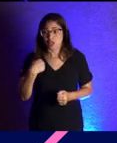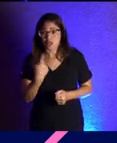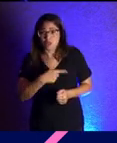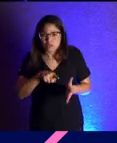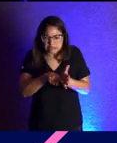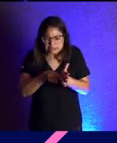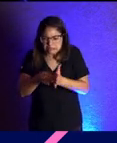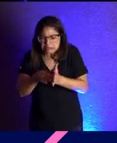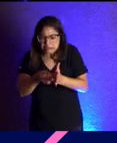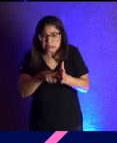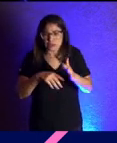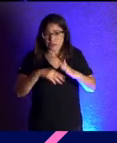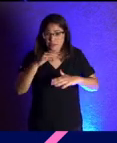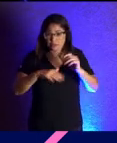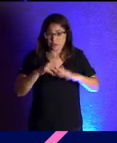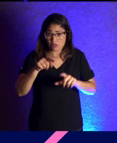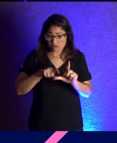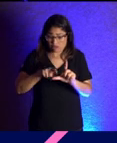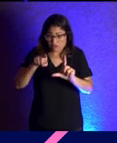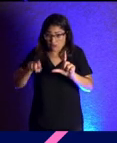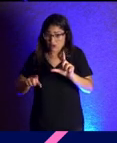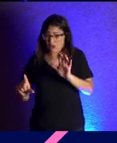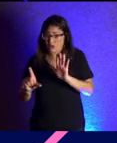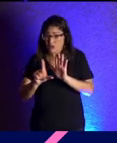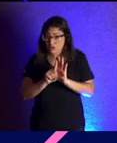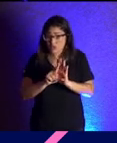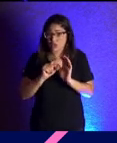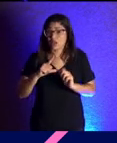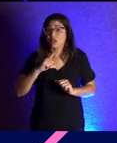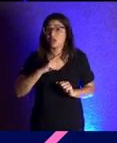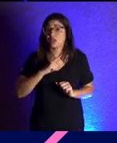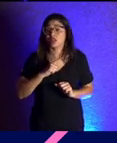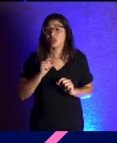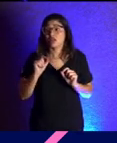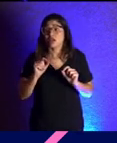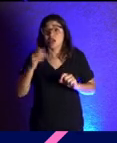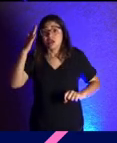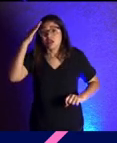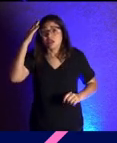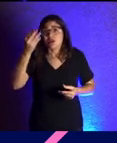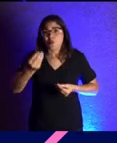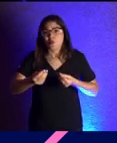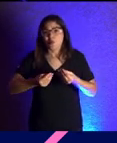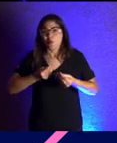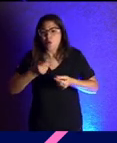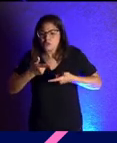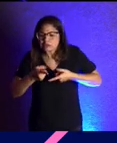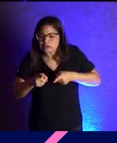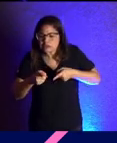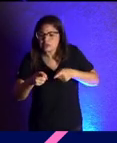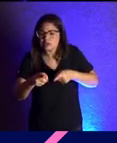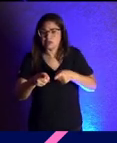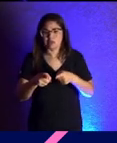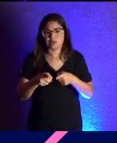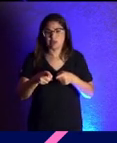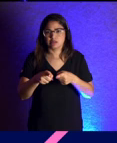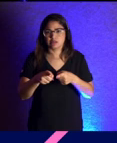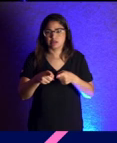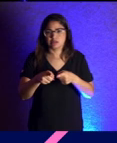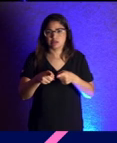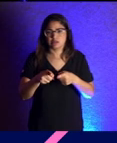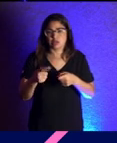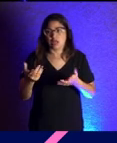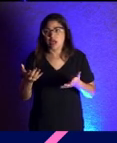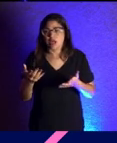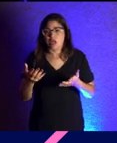está la ley de momento, también, por ejemplo, se puede actuar por la actos contra las cuentas, por decirlo así,